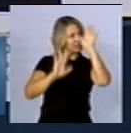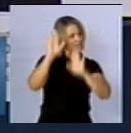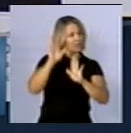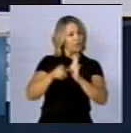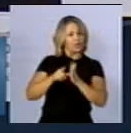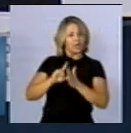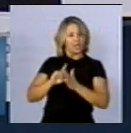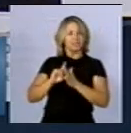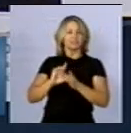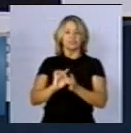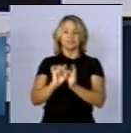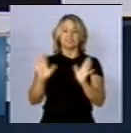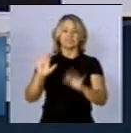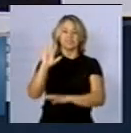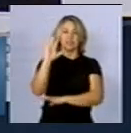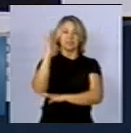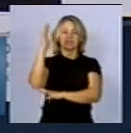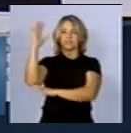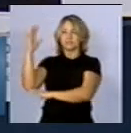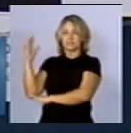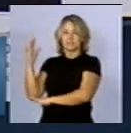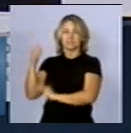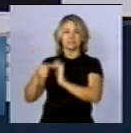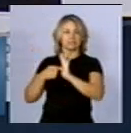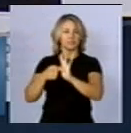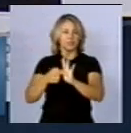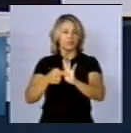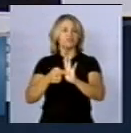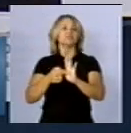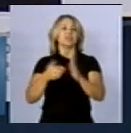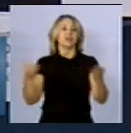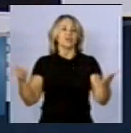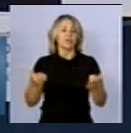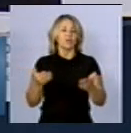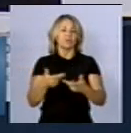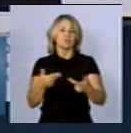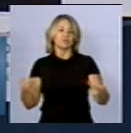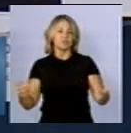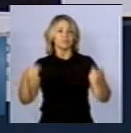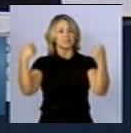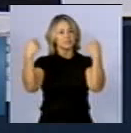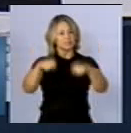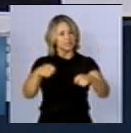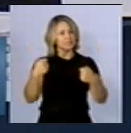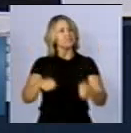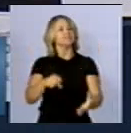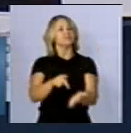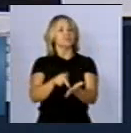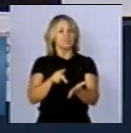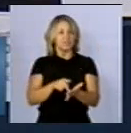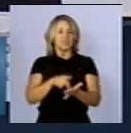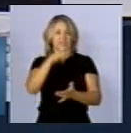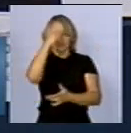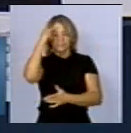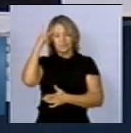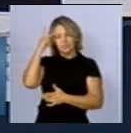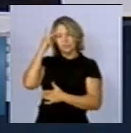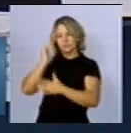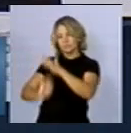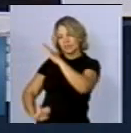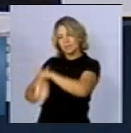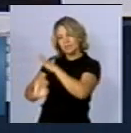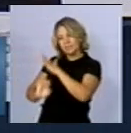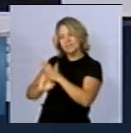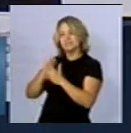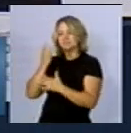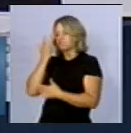licenciamento ambiental projeta para uma extrema conveniência e necessidade mesmo do Empreendedor ignorar os